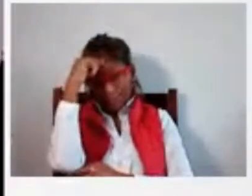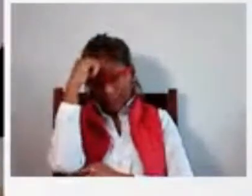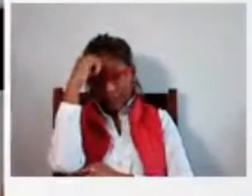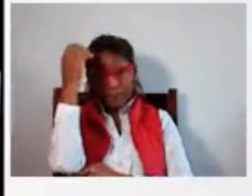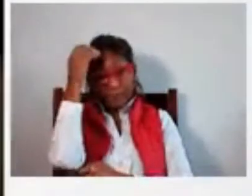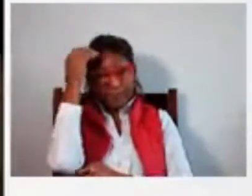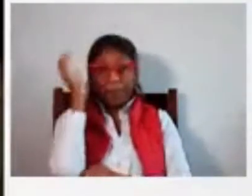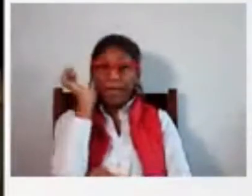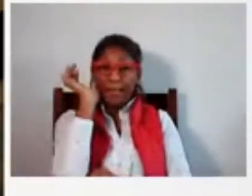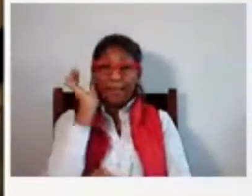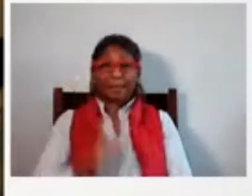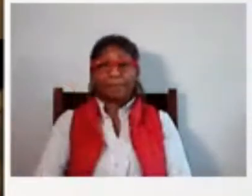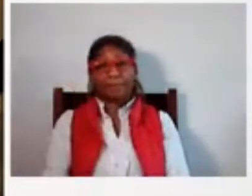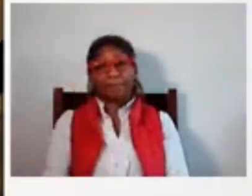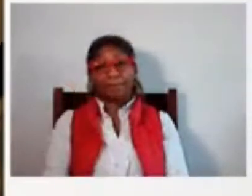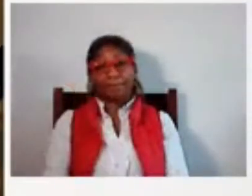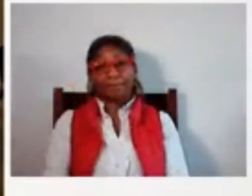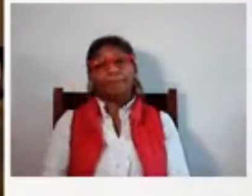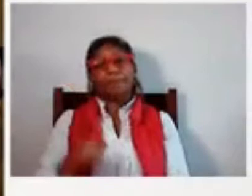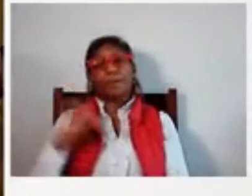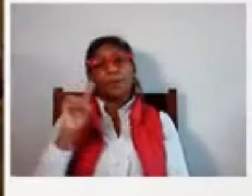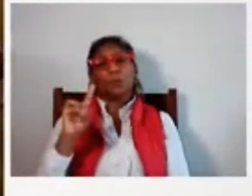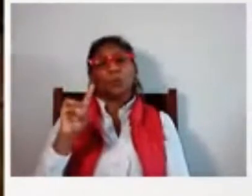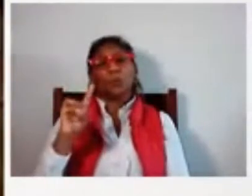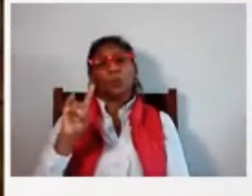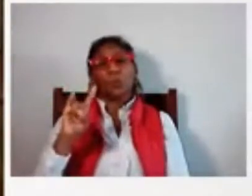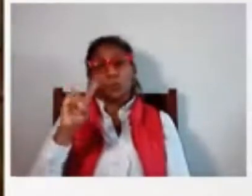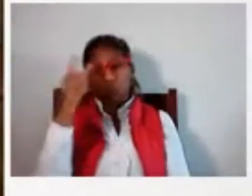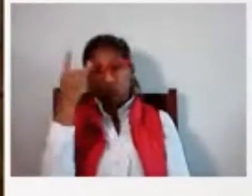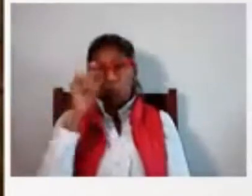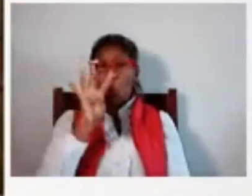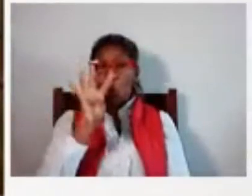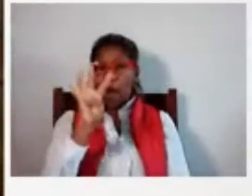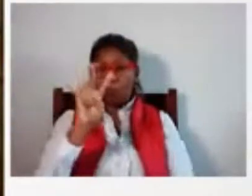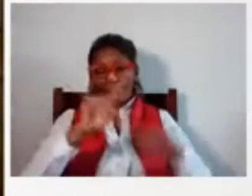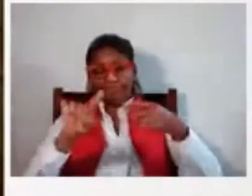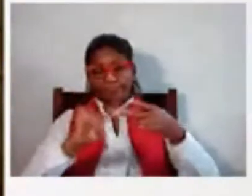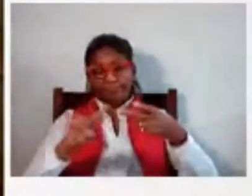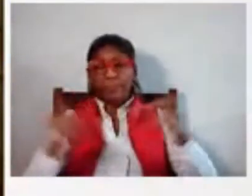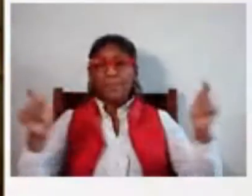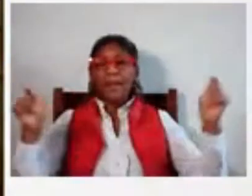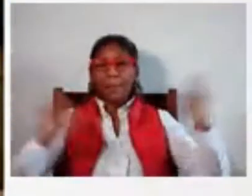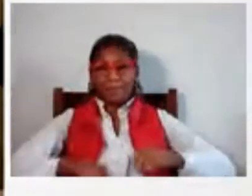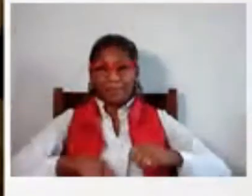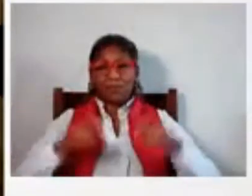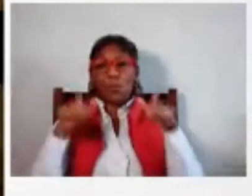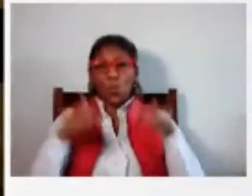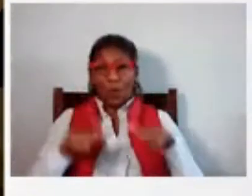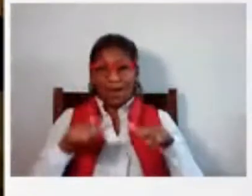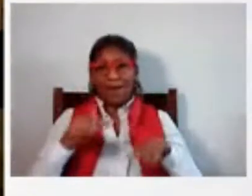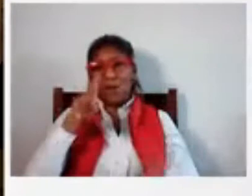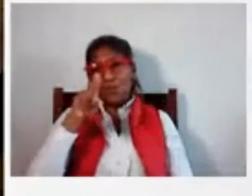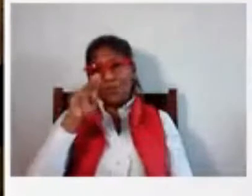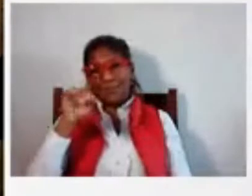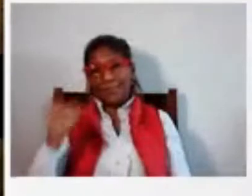Maria. Depois a gente tem esses últimos 4 indicadores, que são os da capacidade do sistema de saúde. A gente avalia